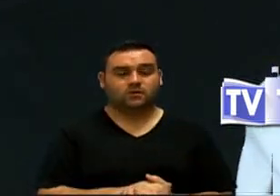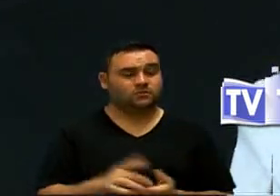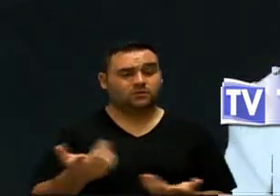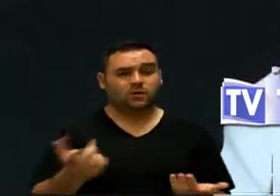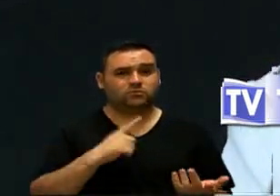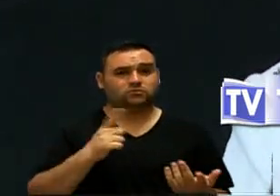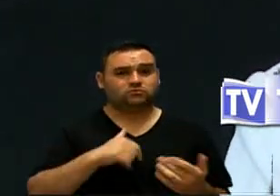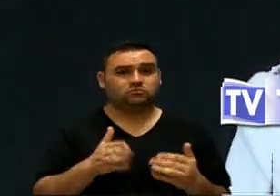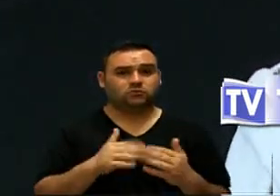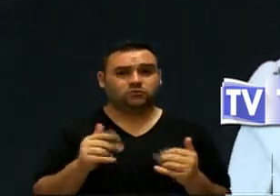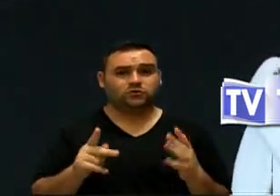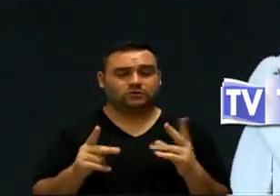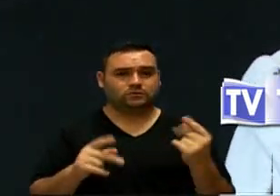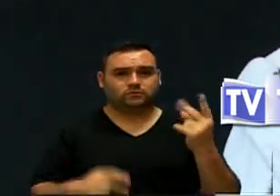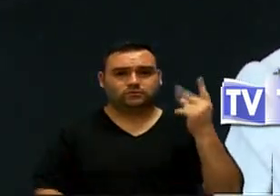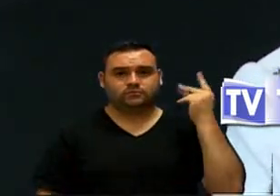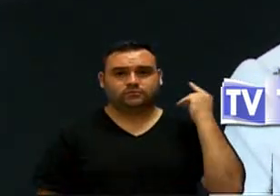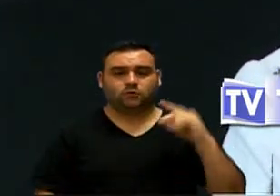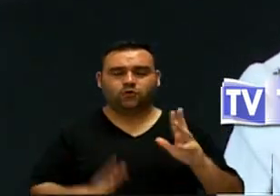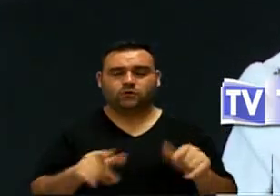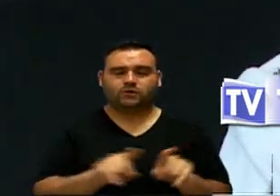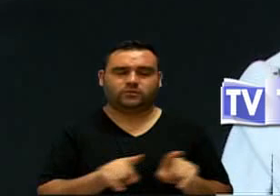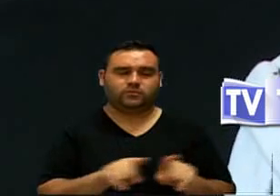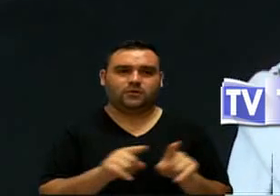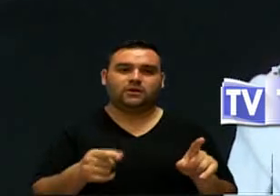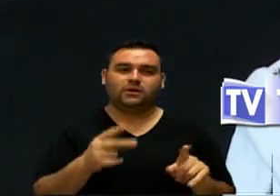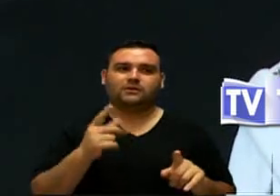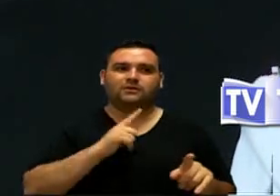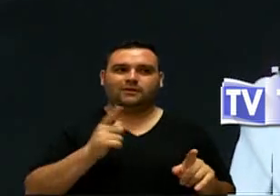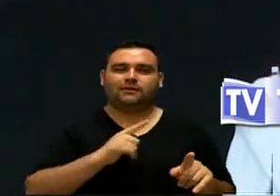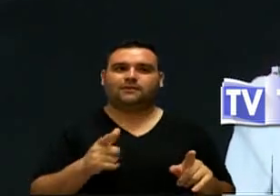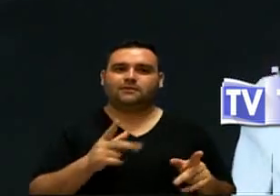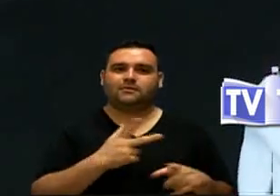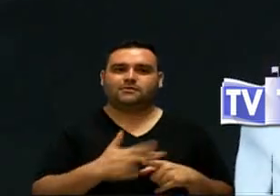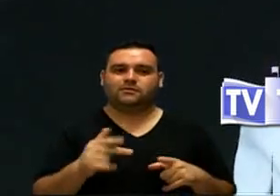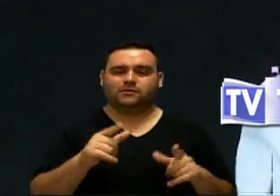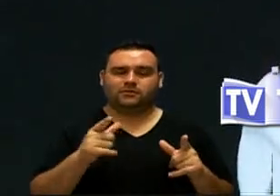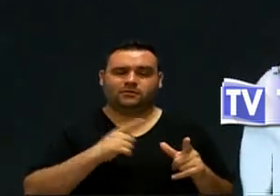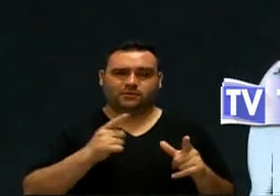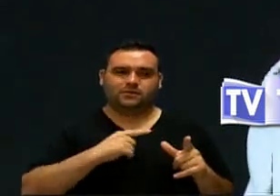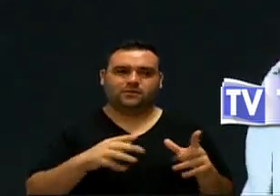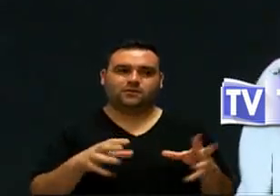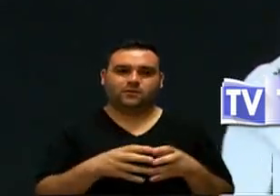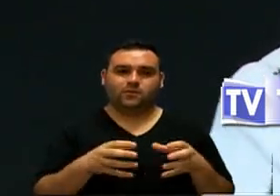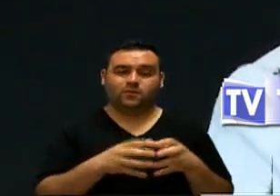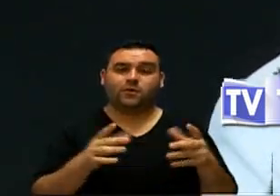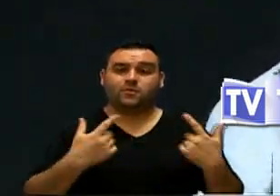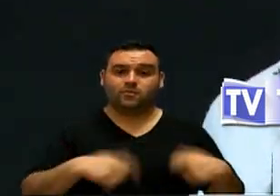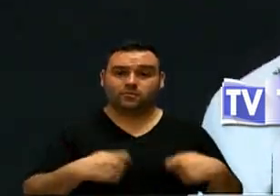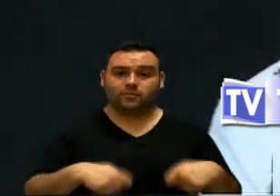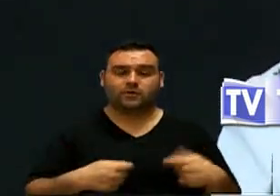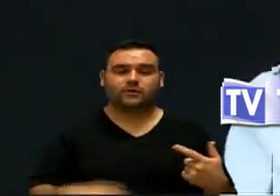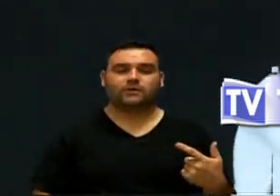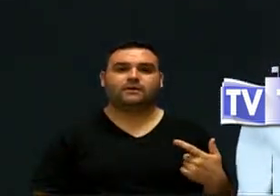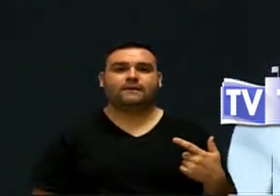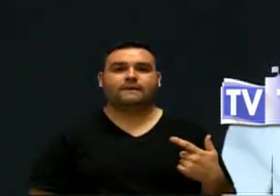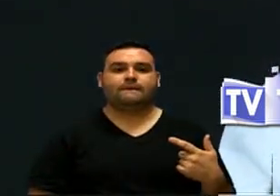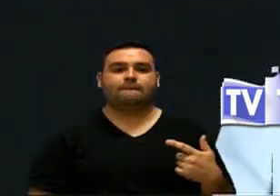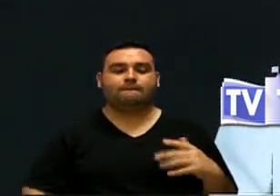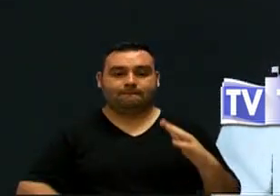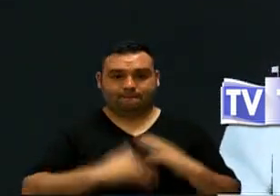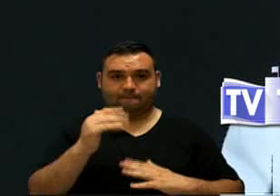uma reivindicação muito antiga, tem duas correntes, mas venceu na rede, que deveríamos ter também